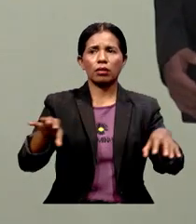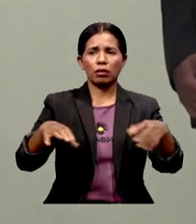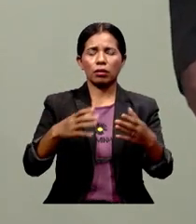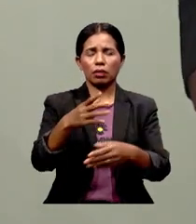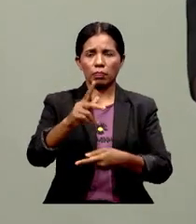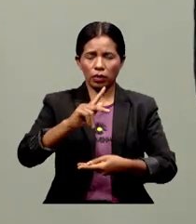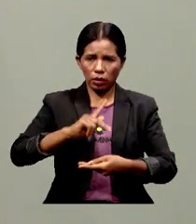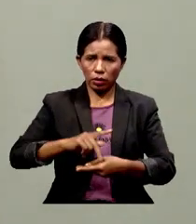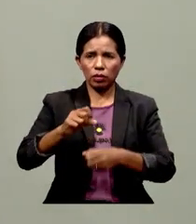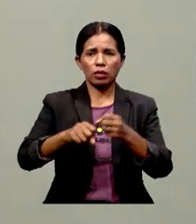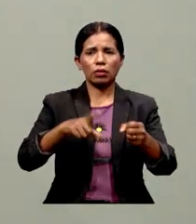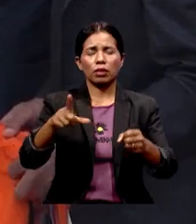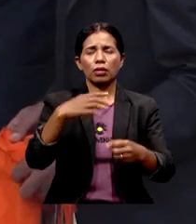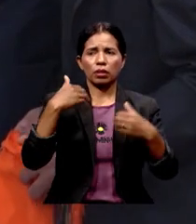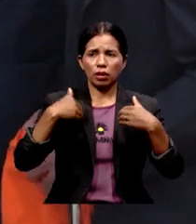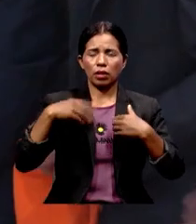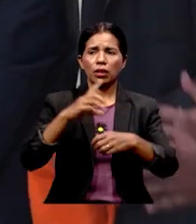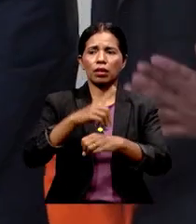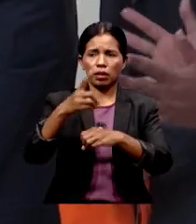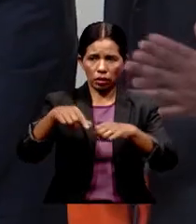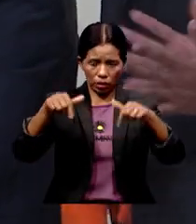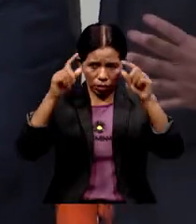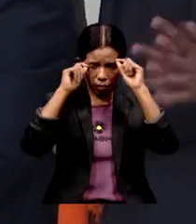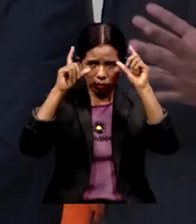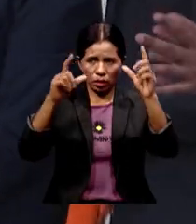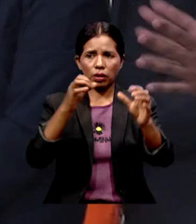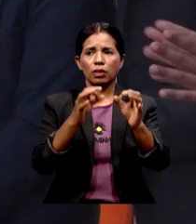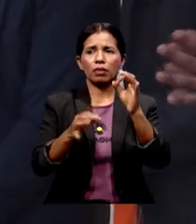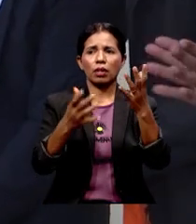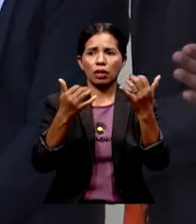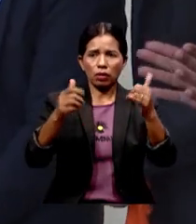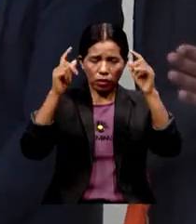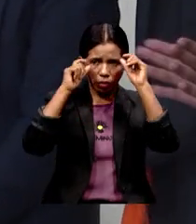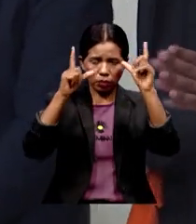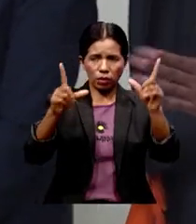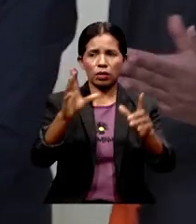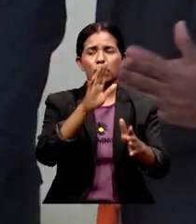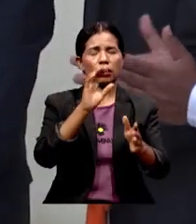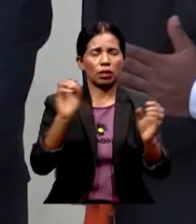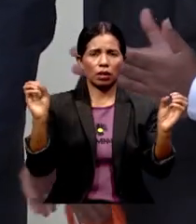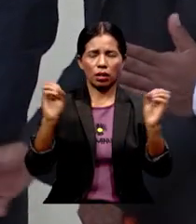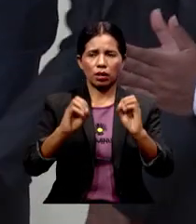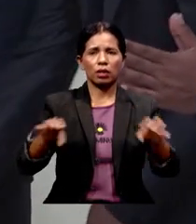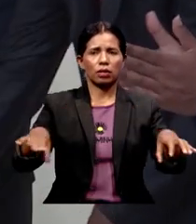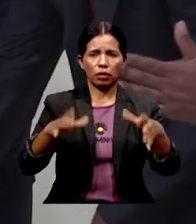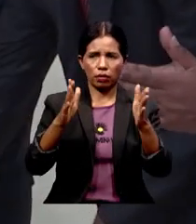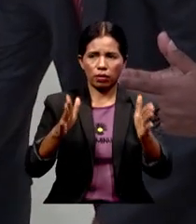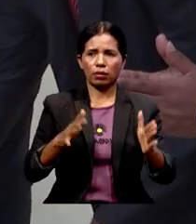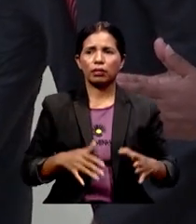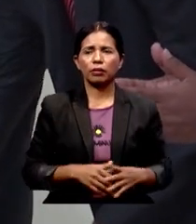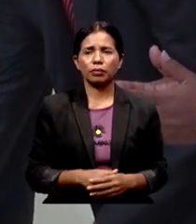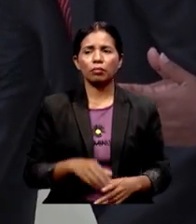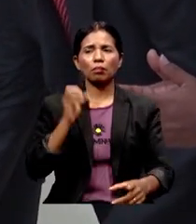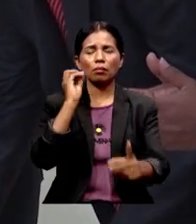Proteção Civil, né? Banheira acontece desastre a território nacional, mas que da dão, né? Timor-Leste sem menos recurso humano.